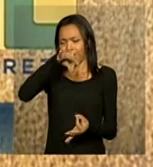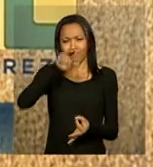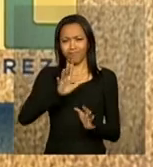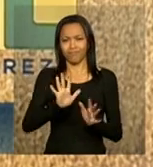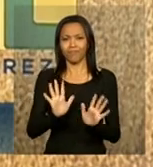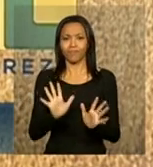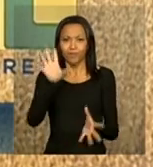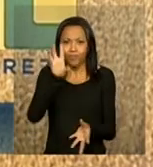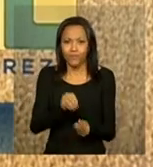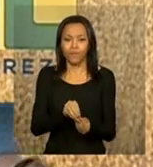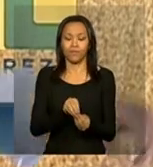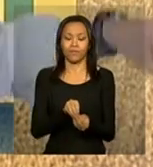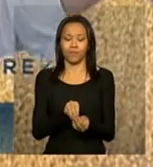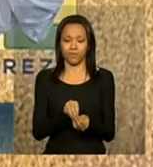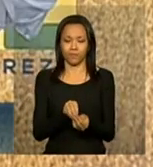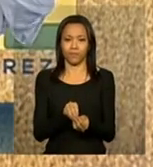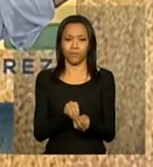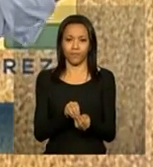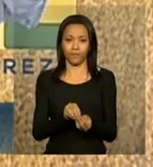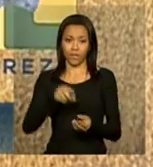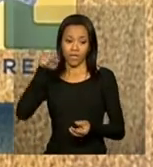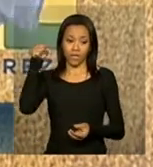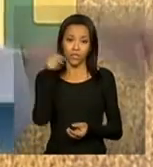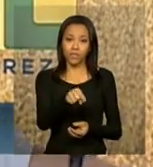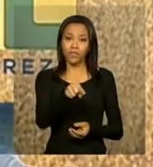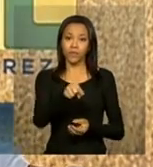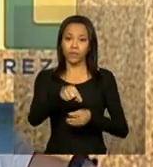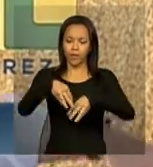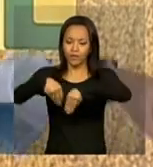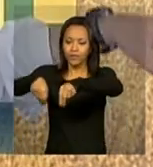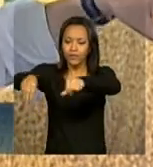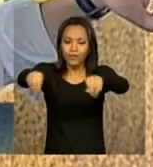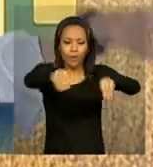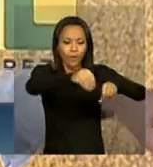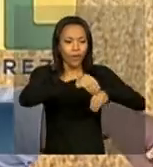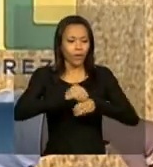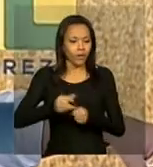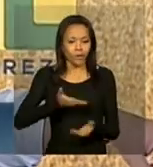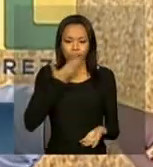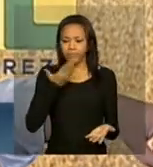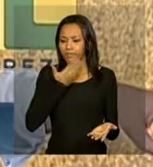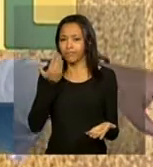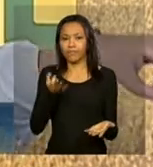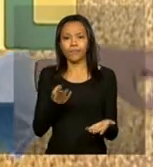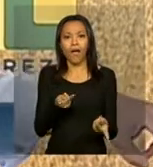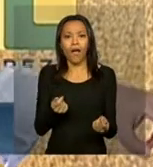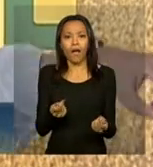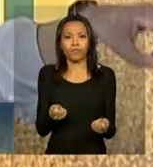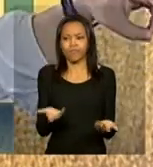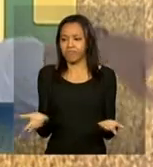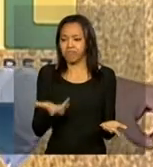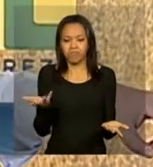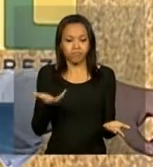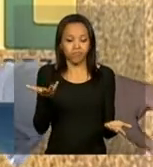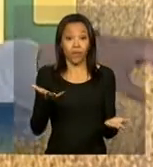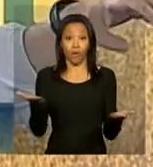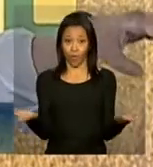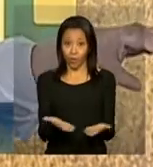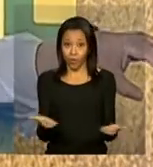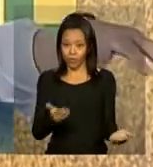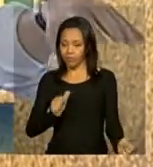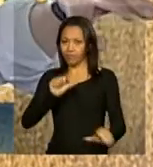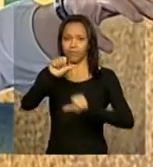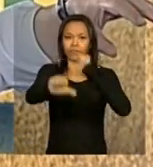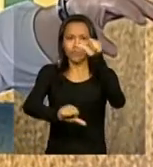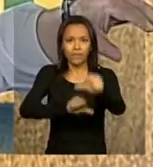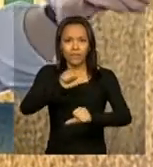que isso que era um solo inóspito, que não produzia nada, foi construído e